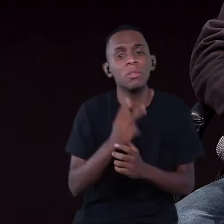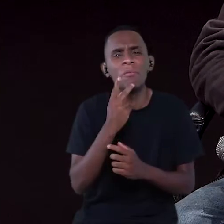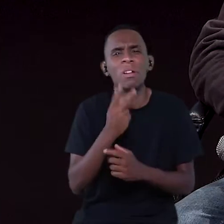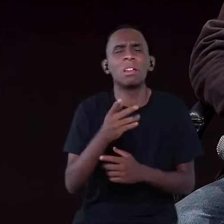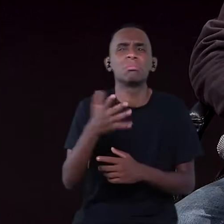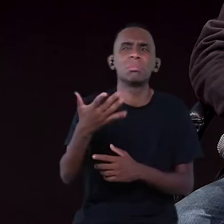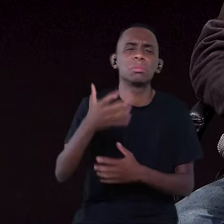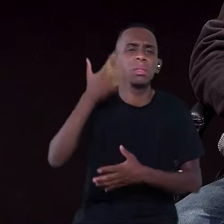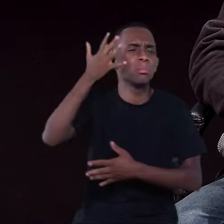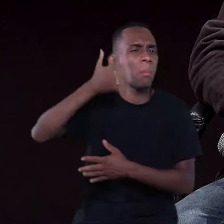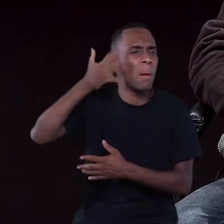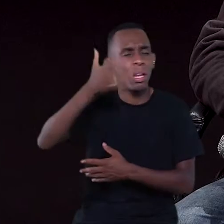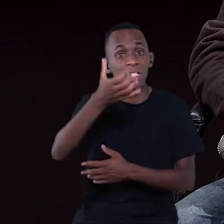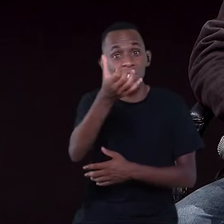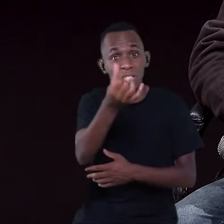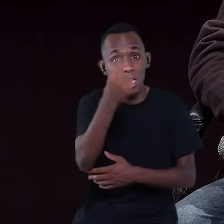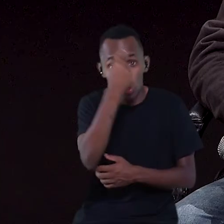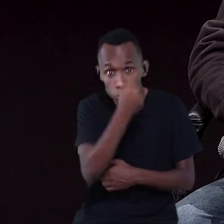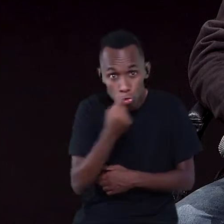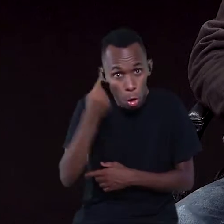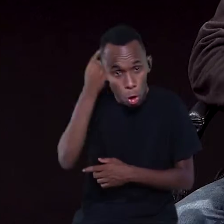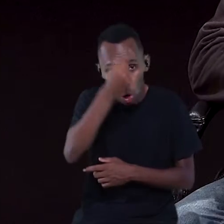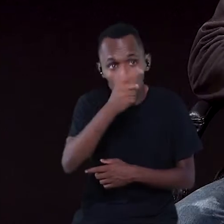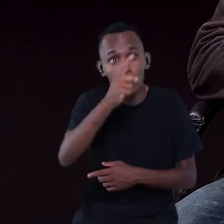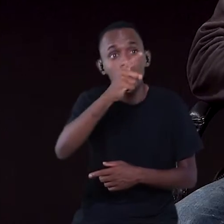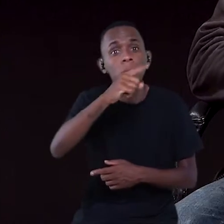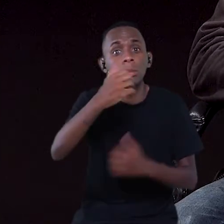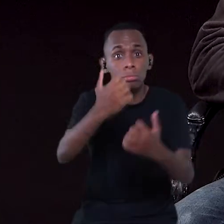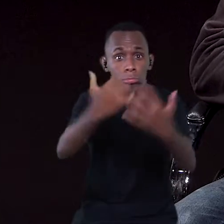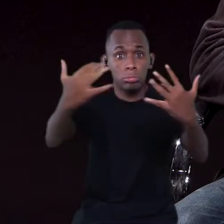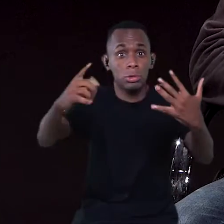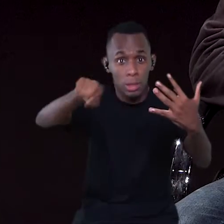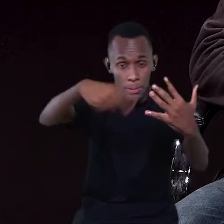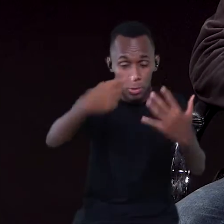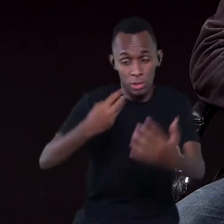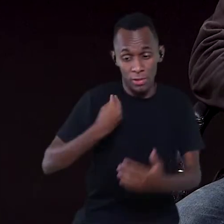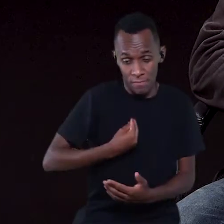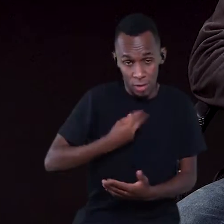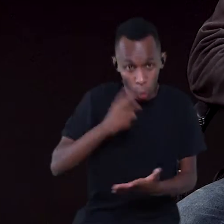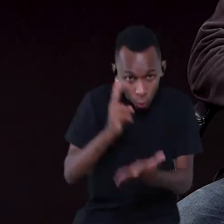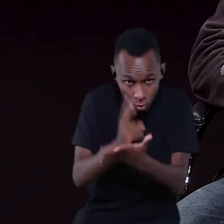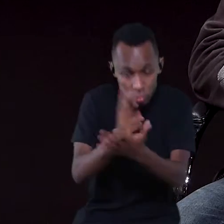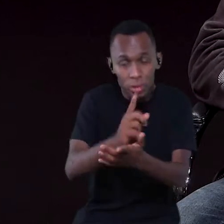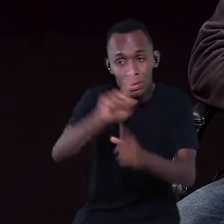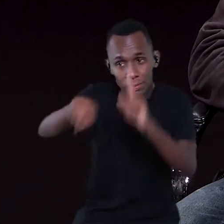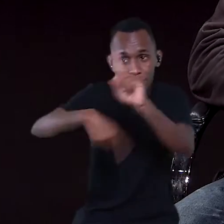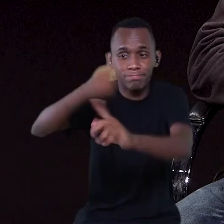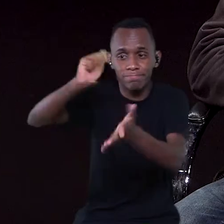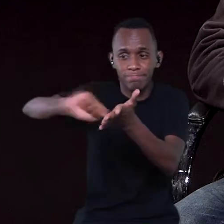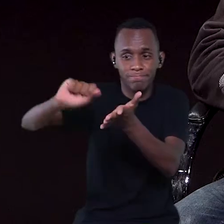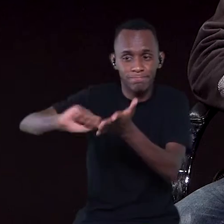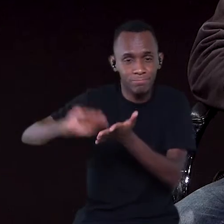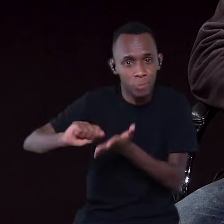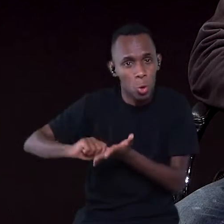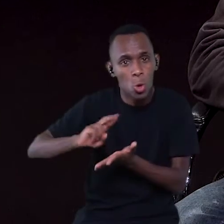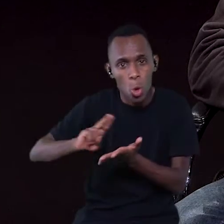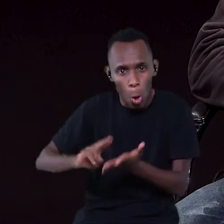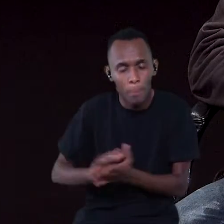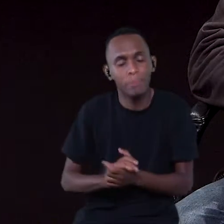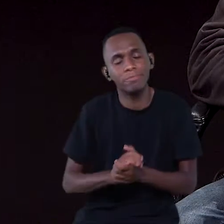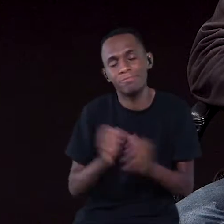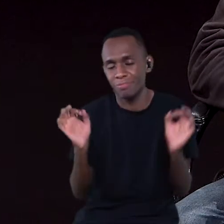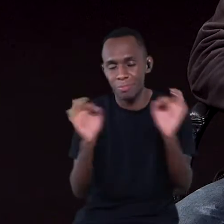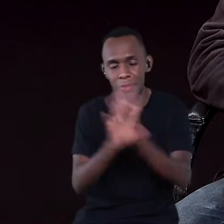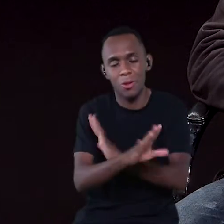por aproximadamente 6 horas, logo depois, quem sobreviver vai para os autógrafos, e é